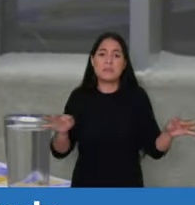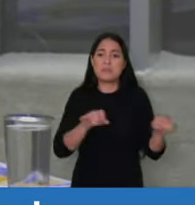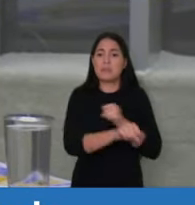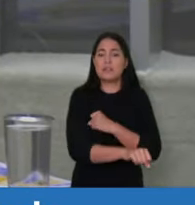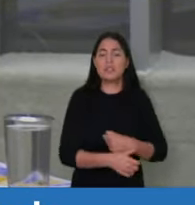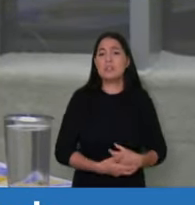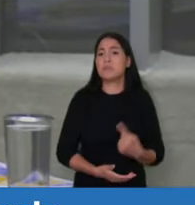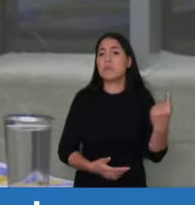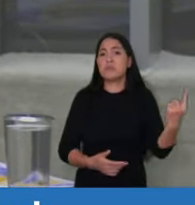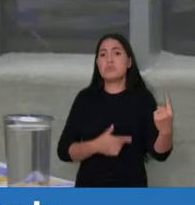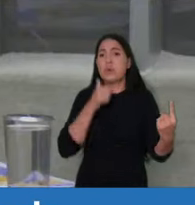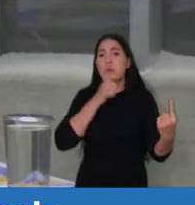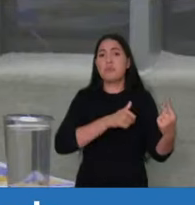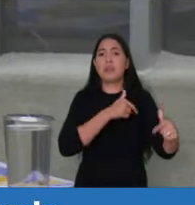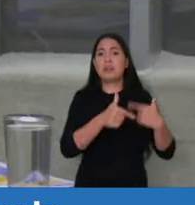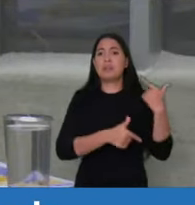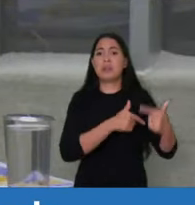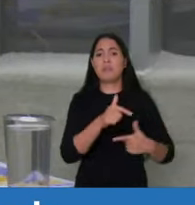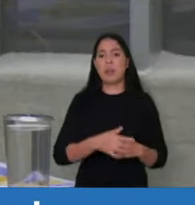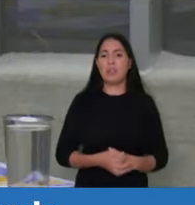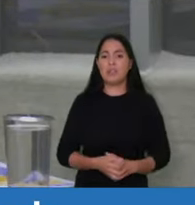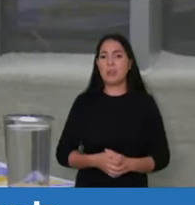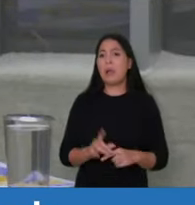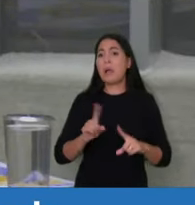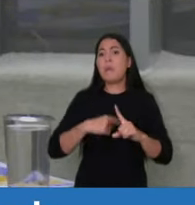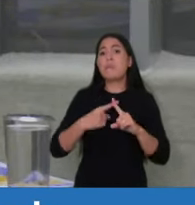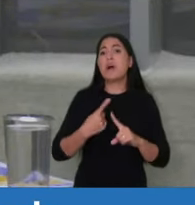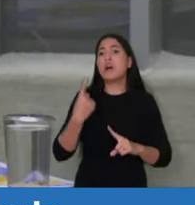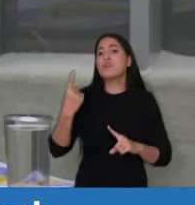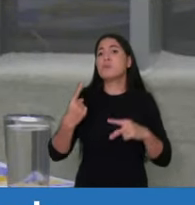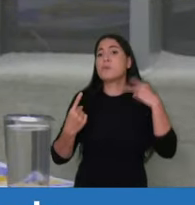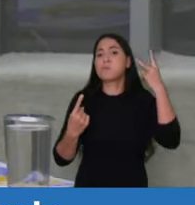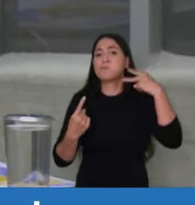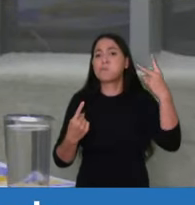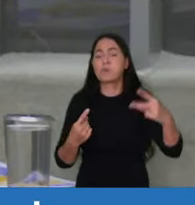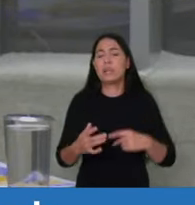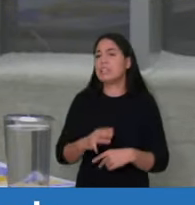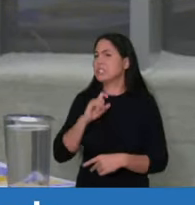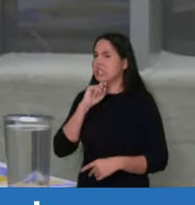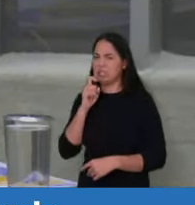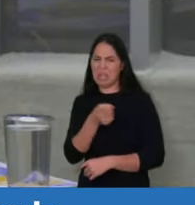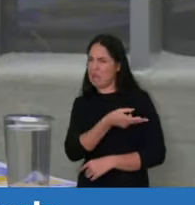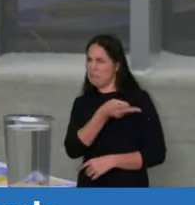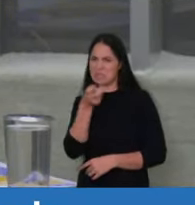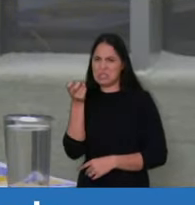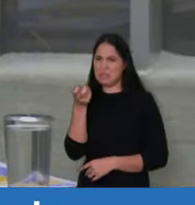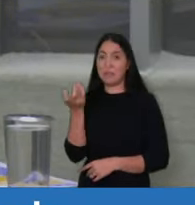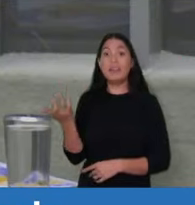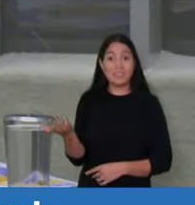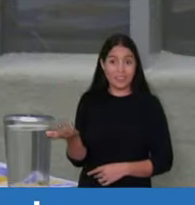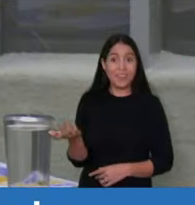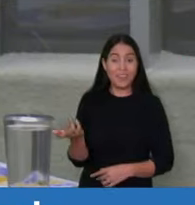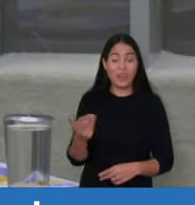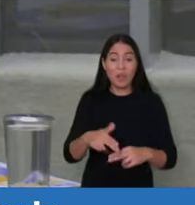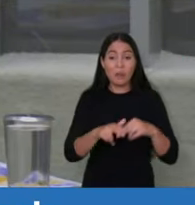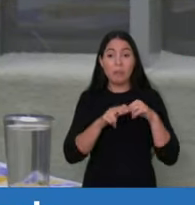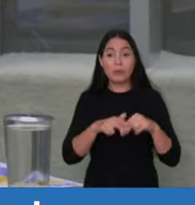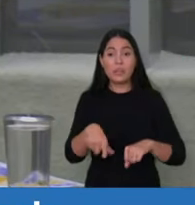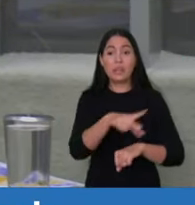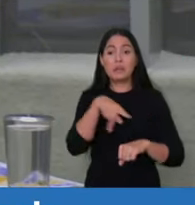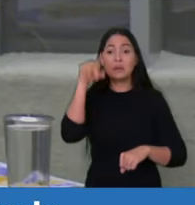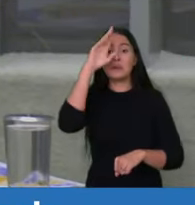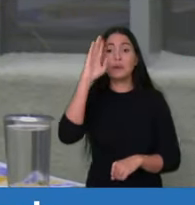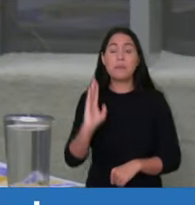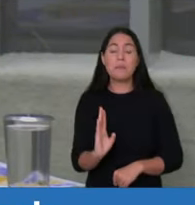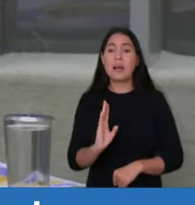trabalhadora, mais uma vereadora, que ninguém ia dar conta, como geralmente o Estado brasileiro não dá conta de